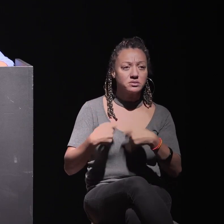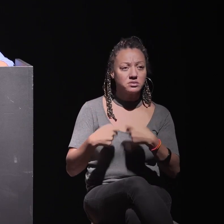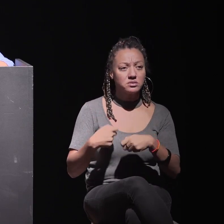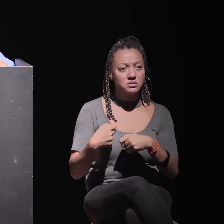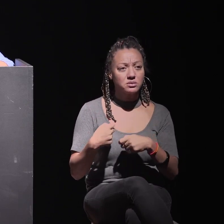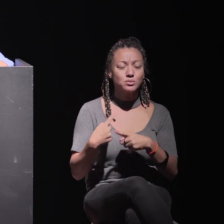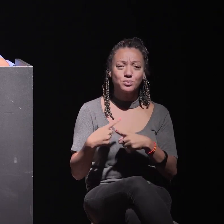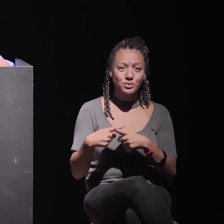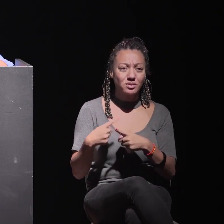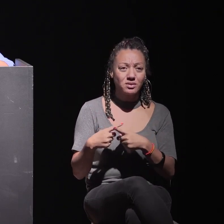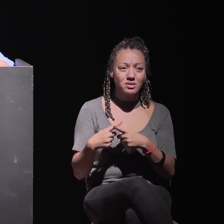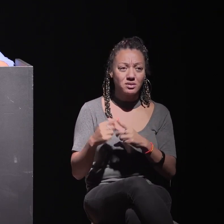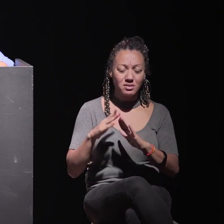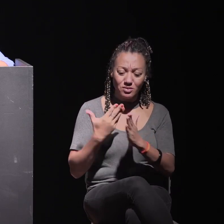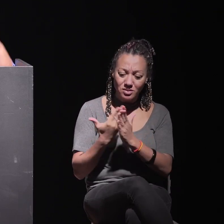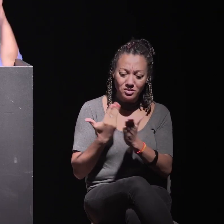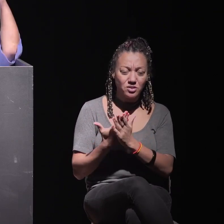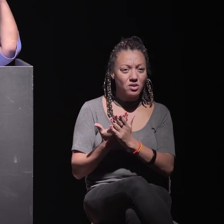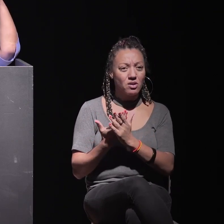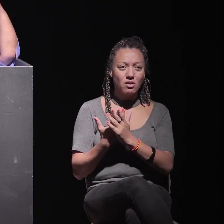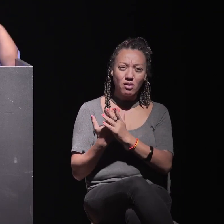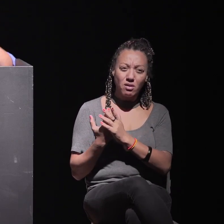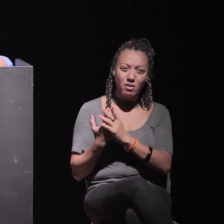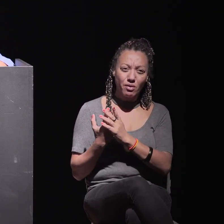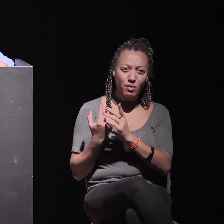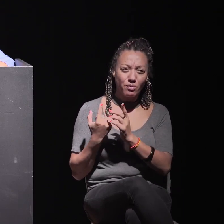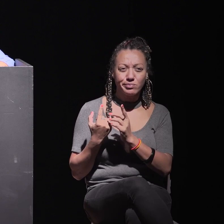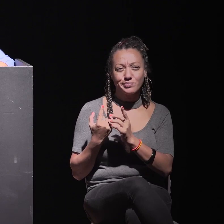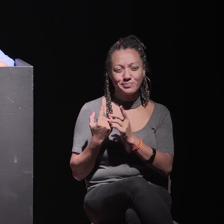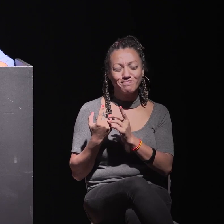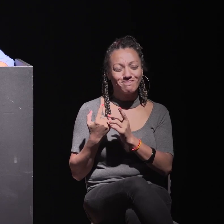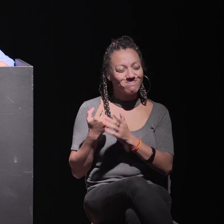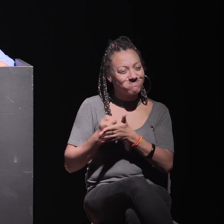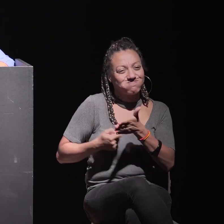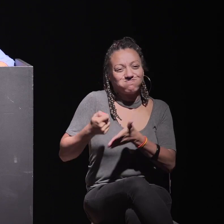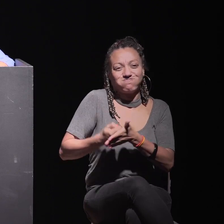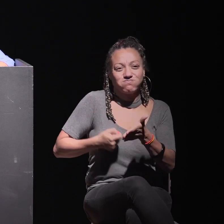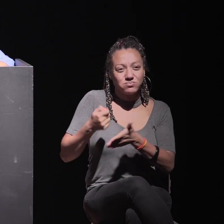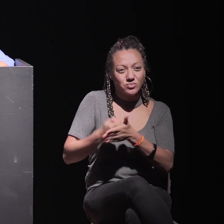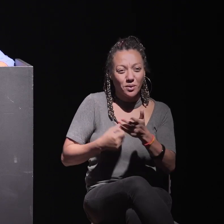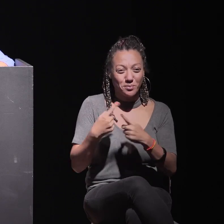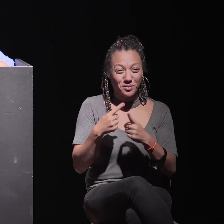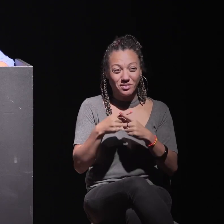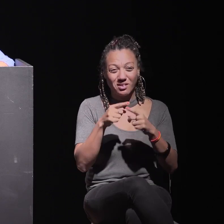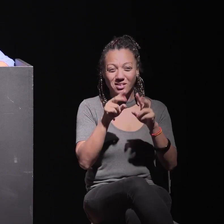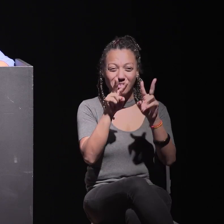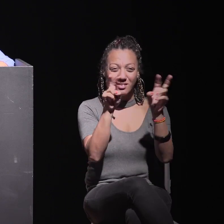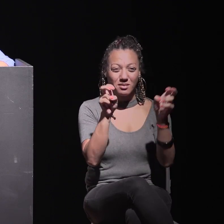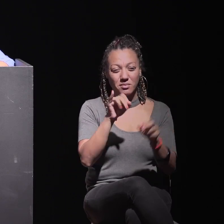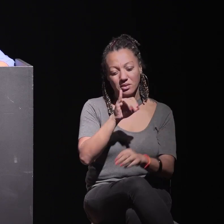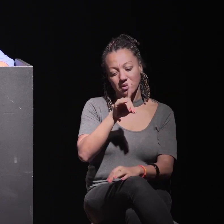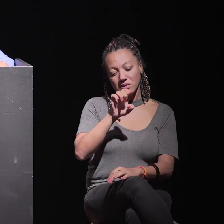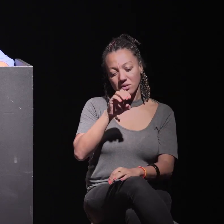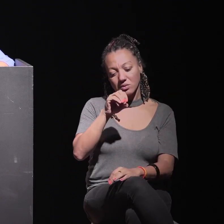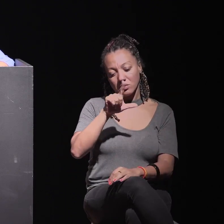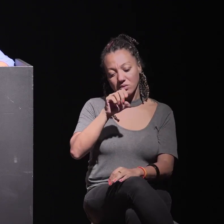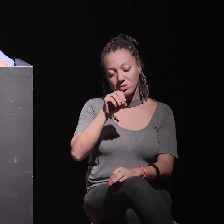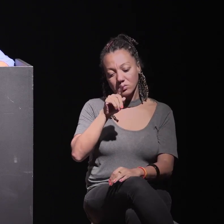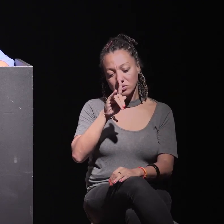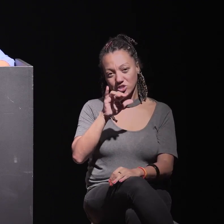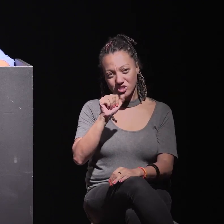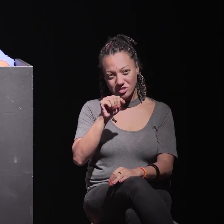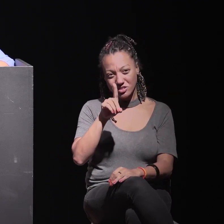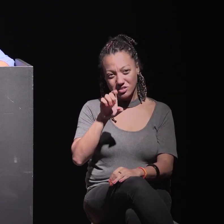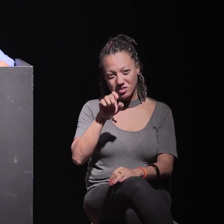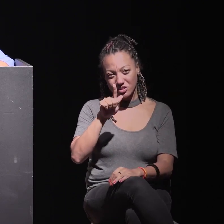muito grande. A nossa batalha contra a ideologia de gênero, ou contra o termo que eles chamam de ideologia de gênero, é uma